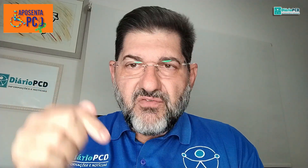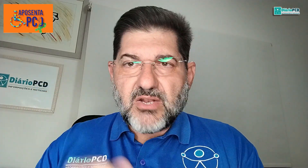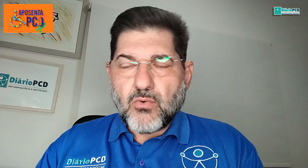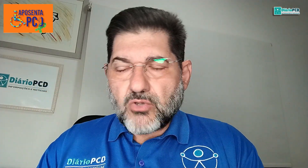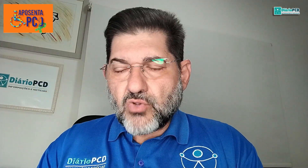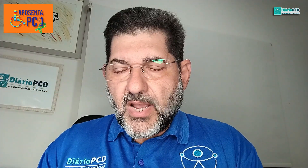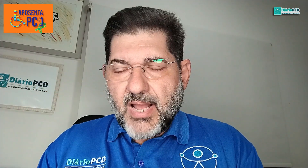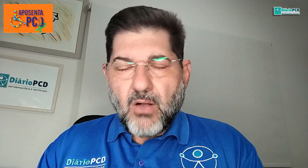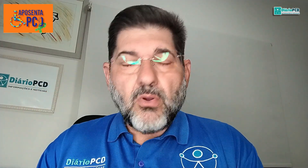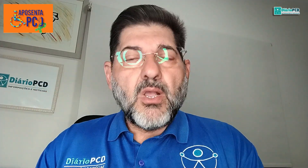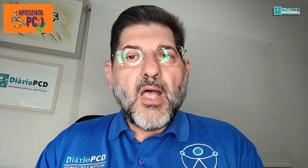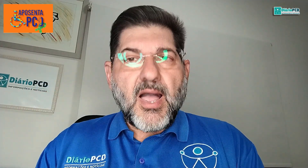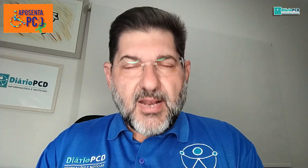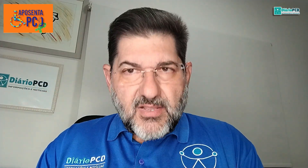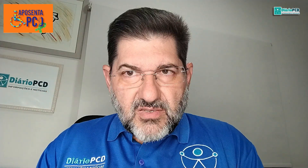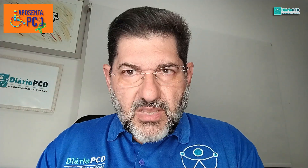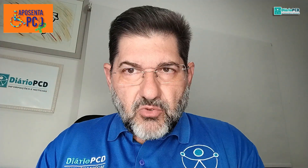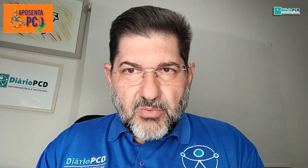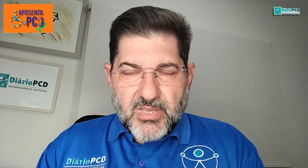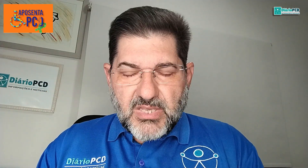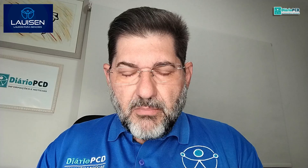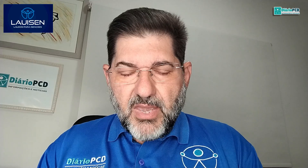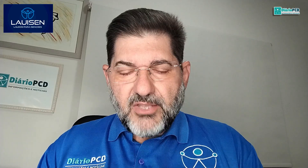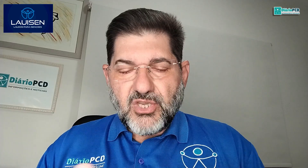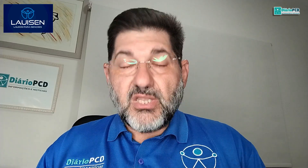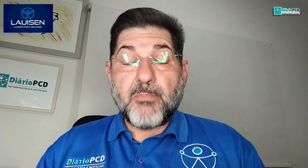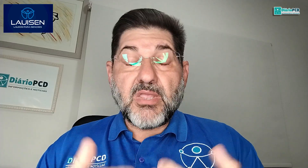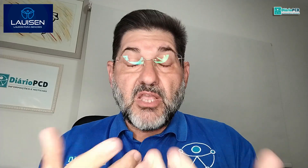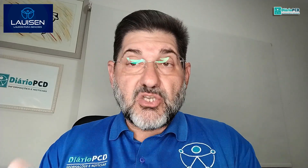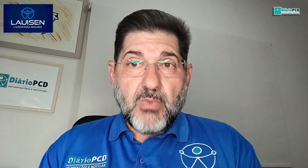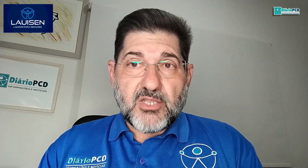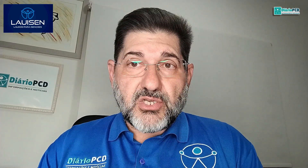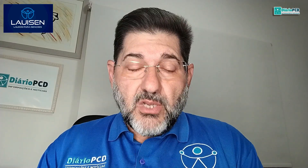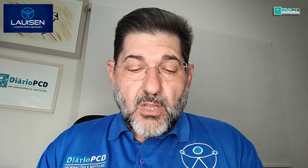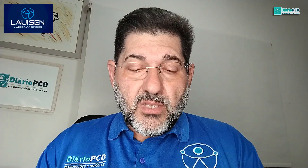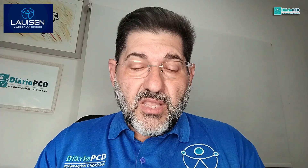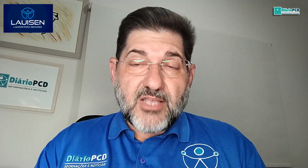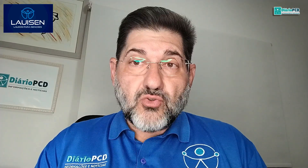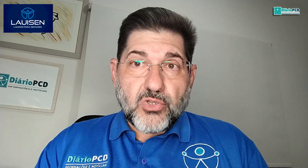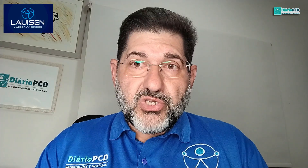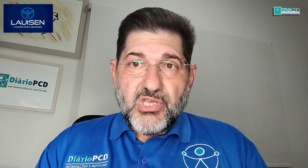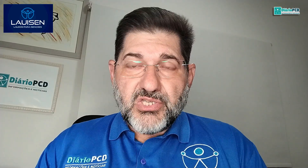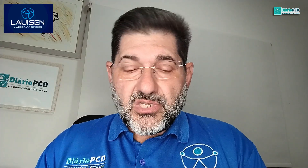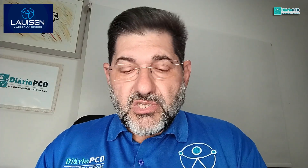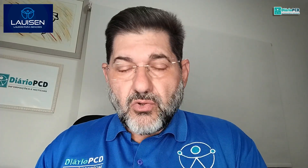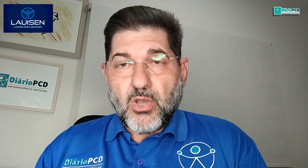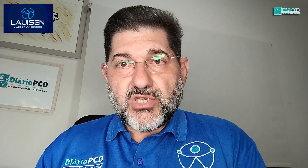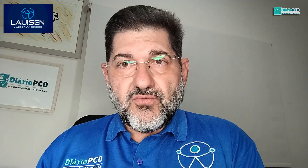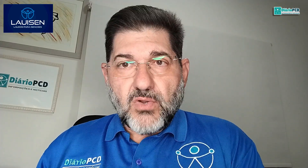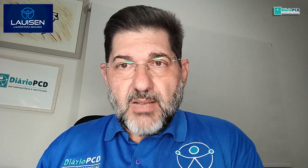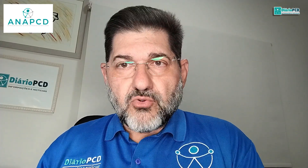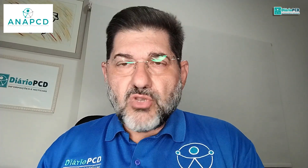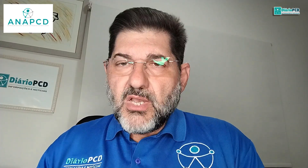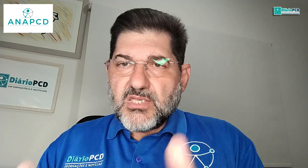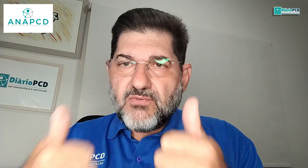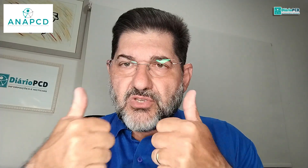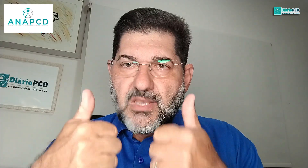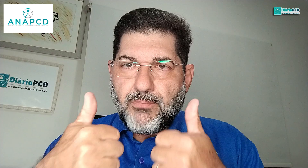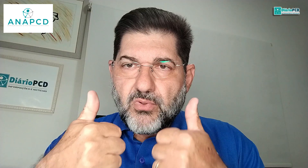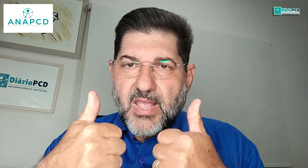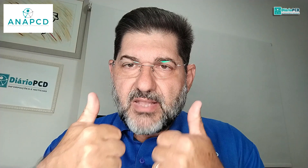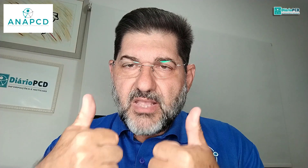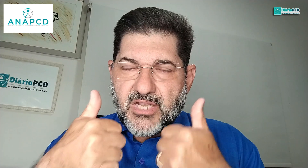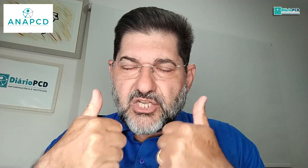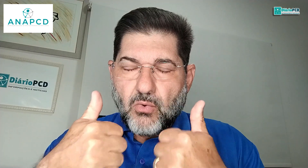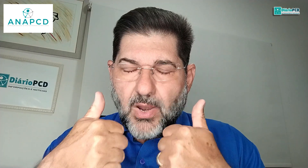se inscrever no nosso canal, agradecemos imensamente, independentemente das notícias que nós divulgamos. Se